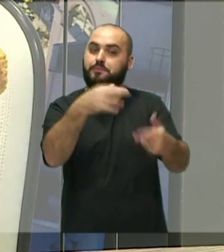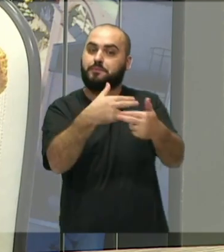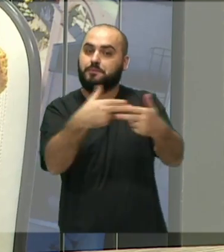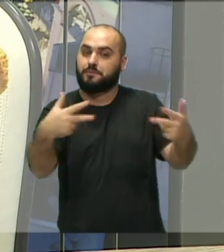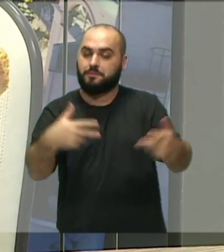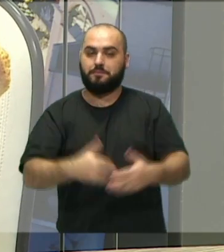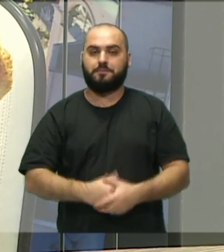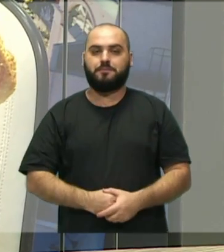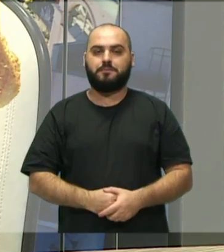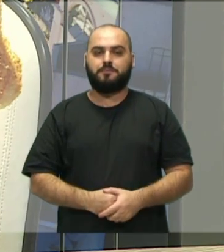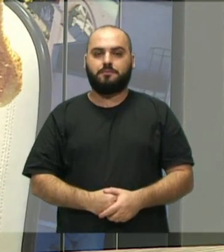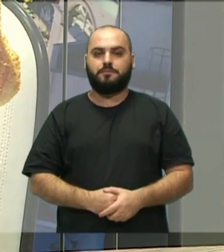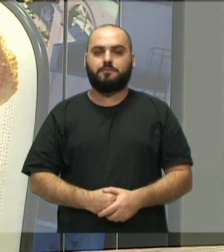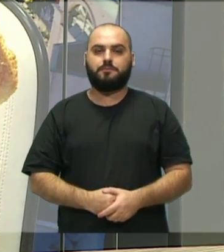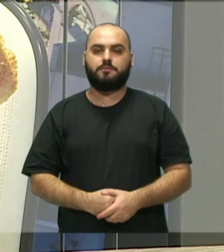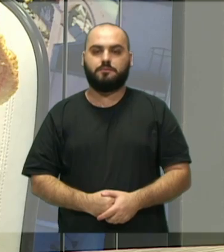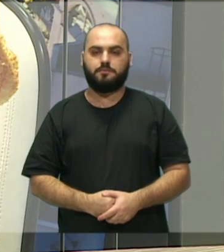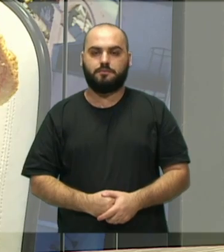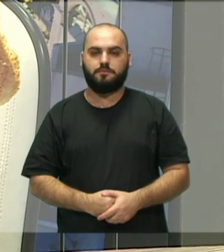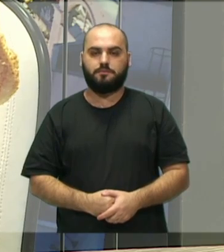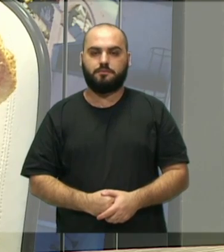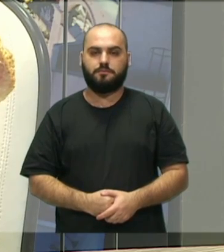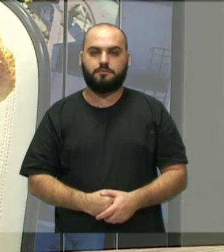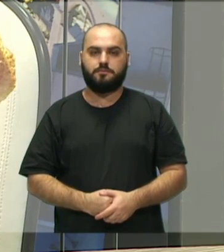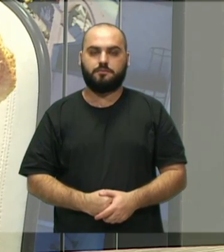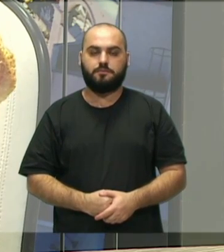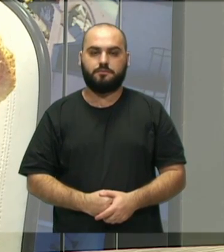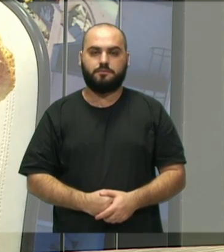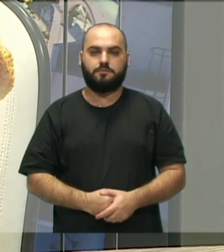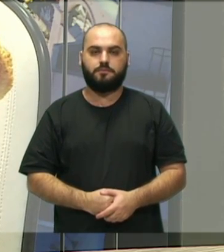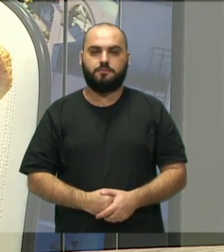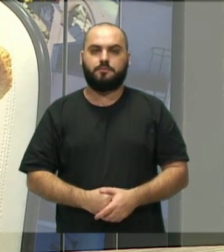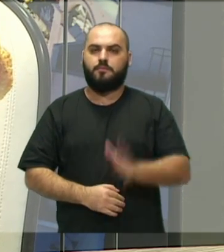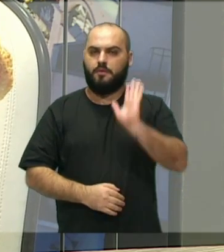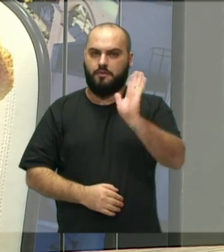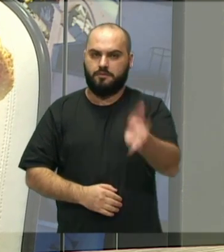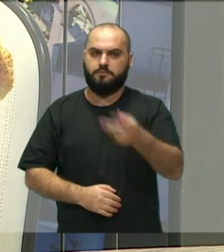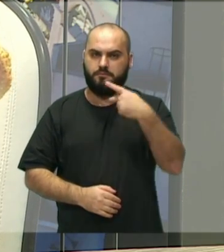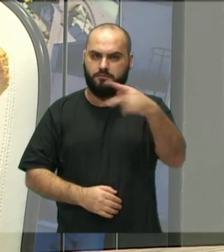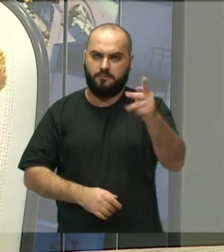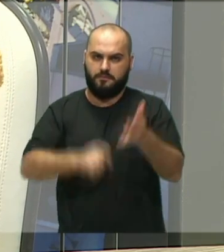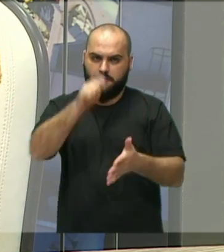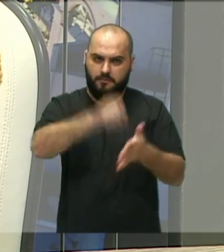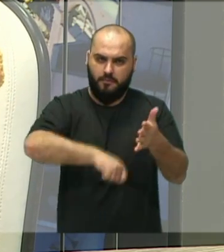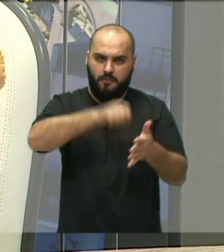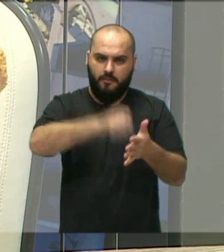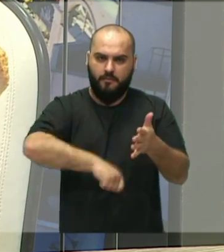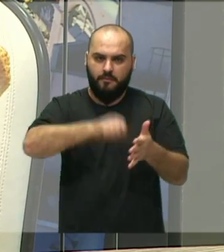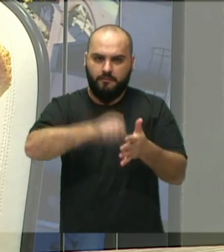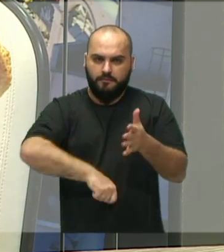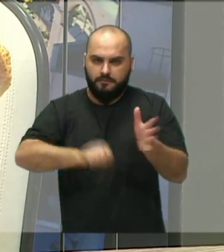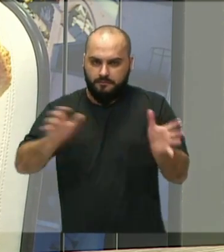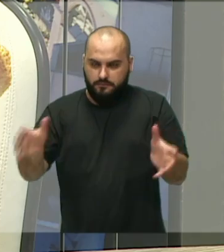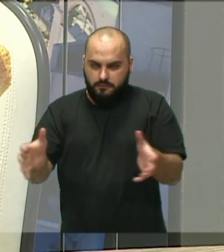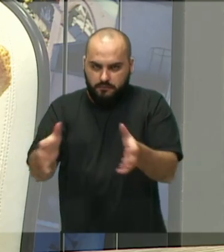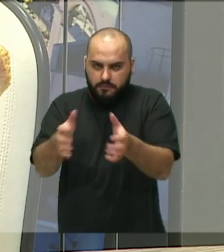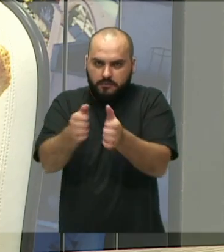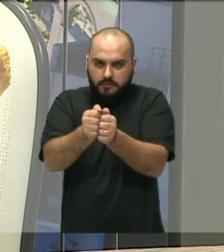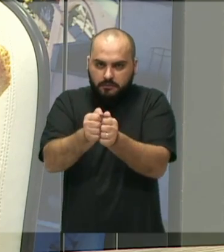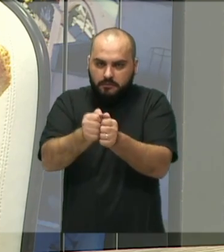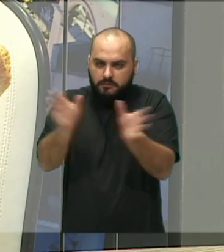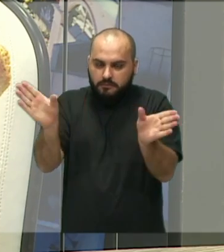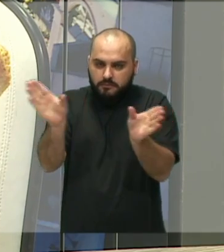E, assim, todos os teus escritos e tal, eles estão reunidos no livro,